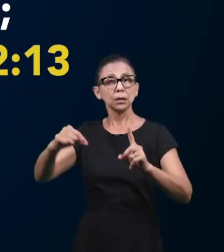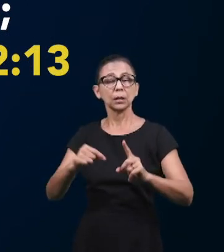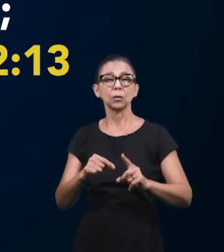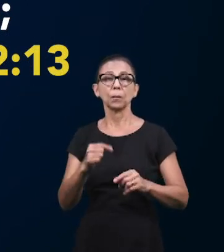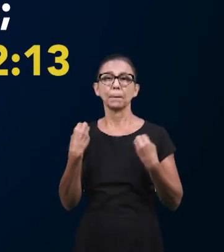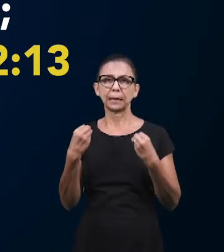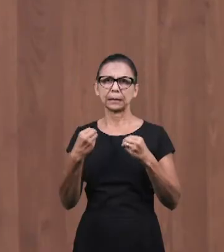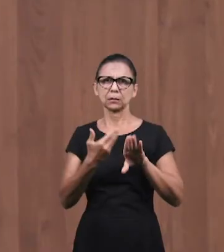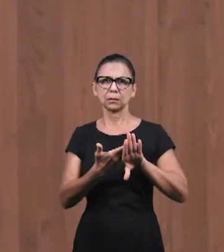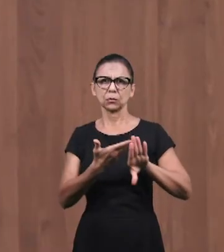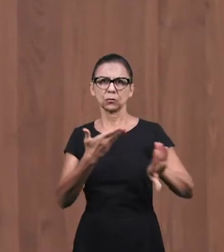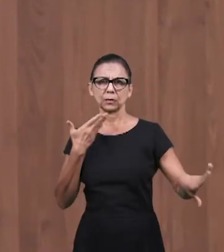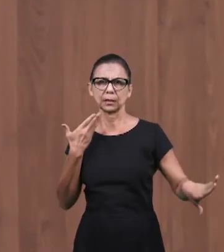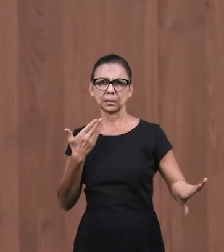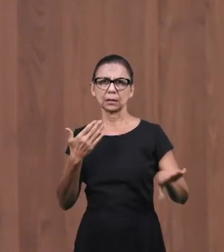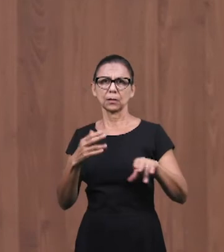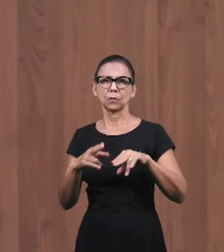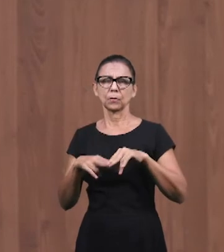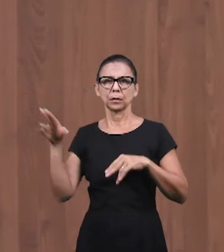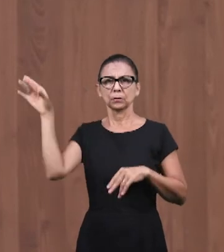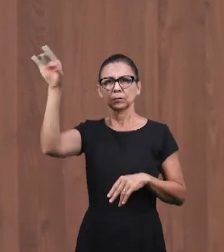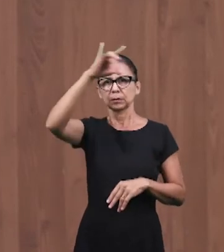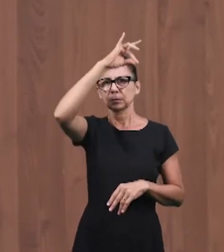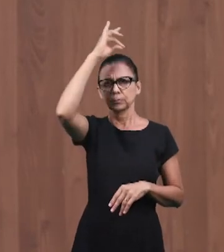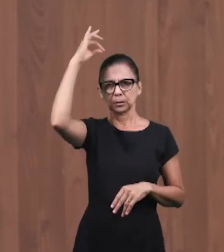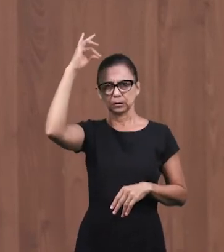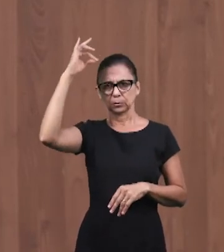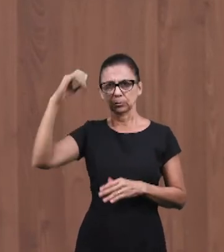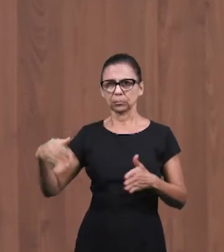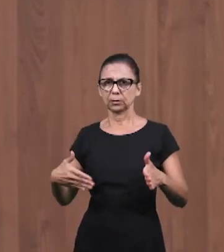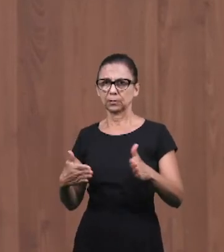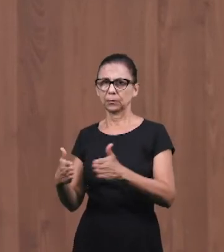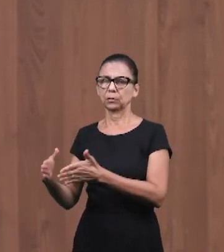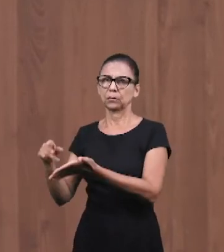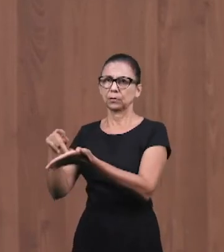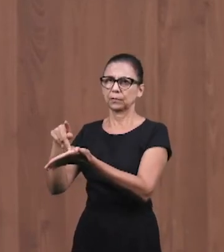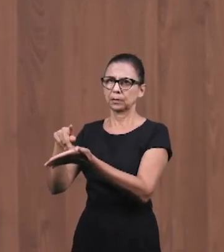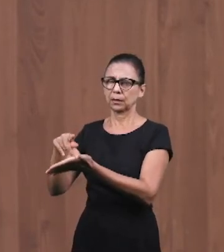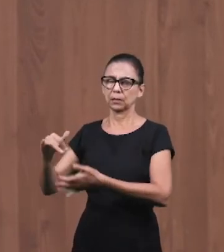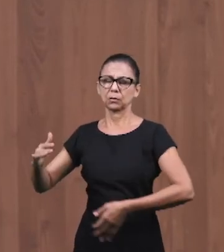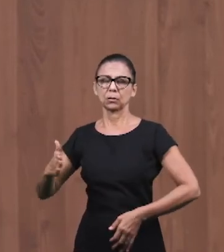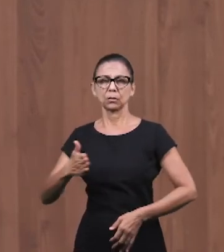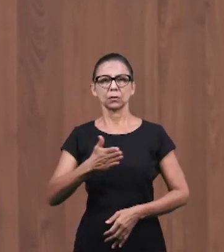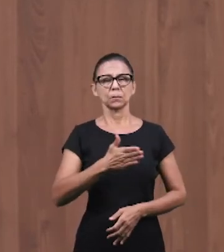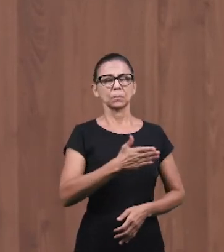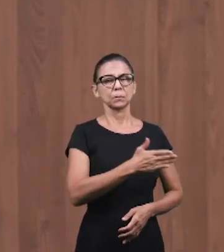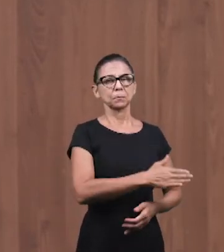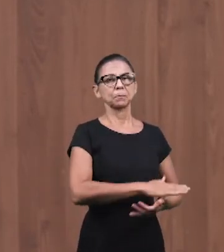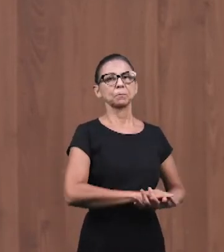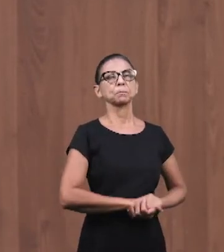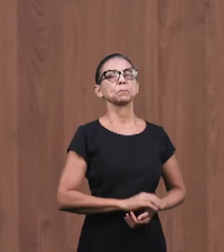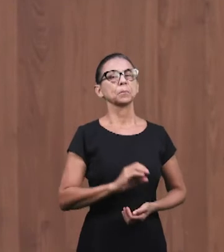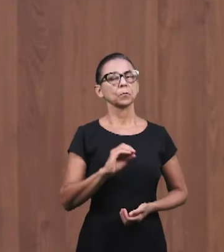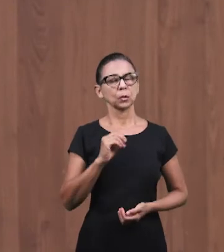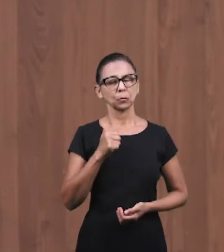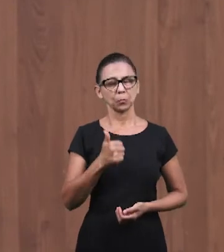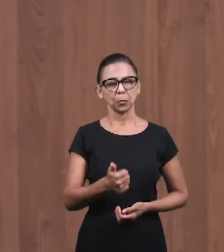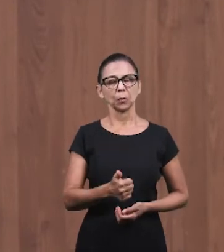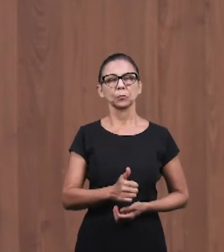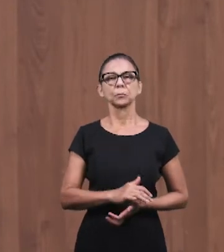da verdade. Muito bem, irmãos, a colocação feita nas respostas que foram dadas, confirmando